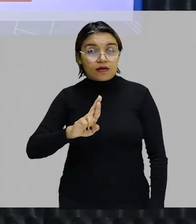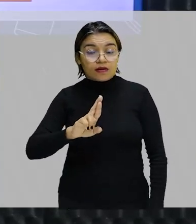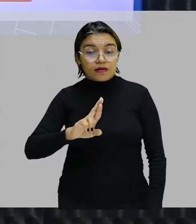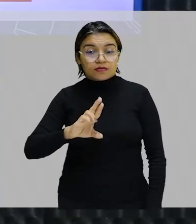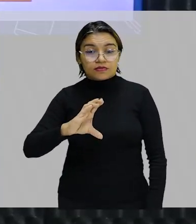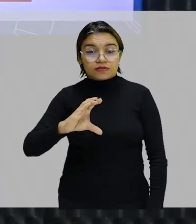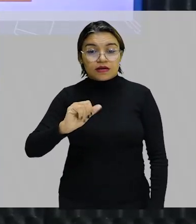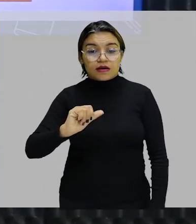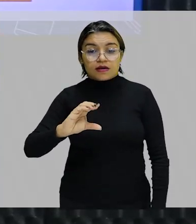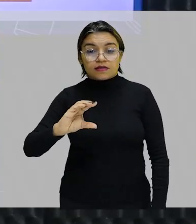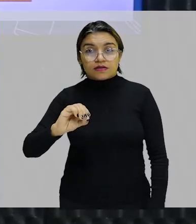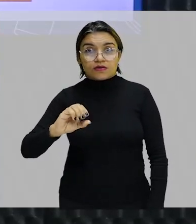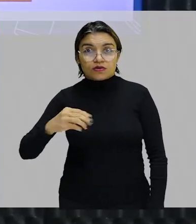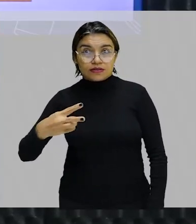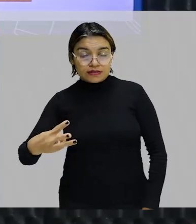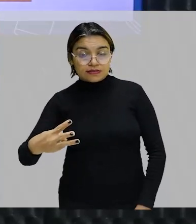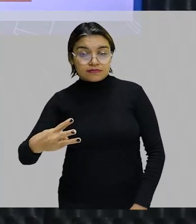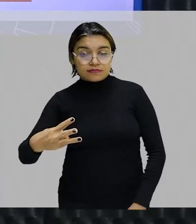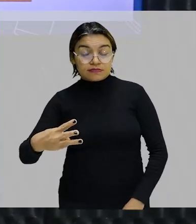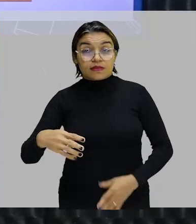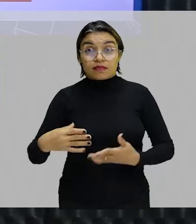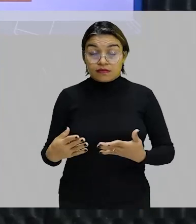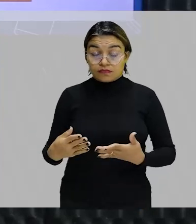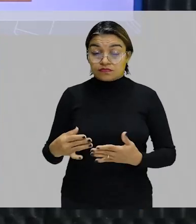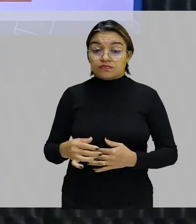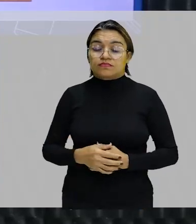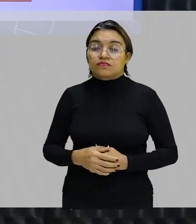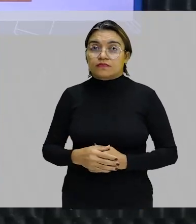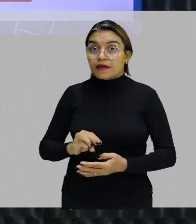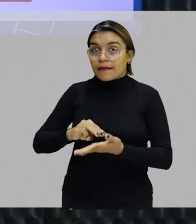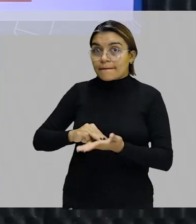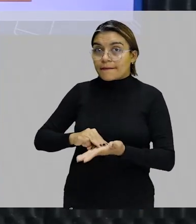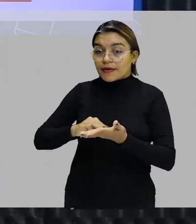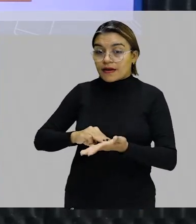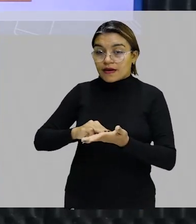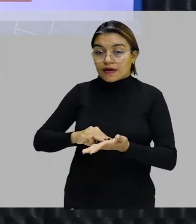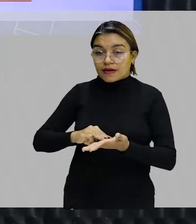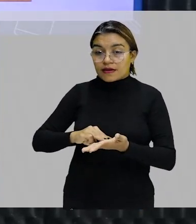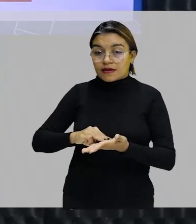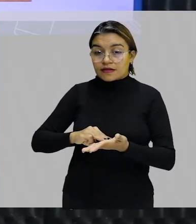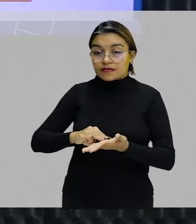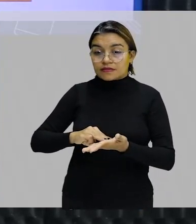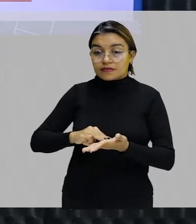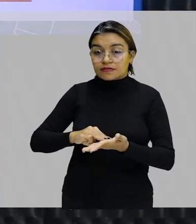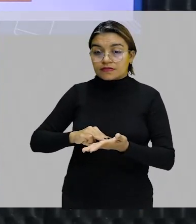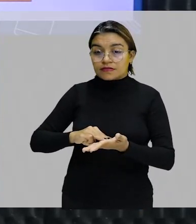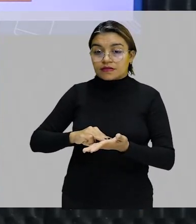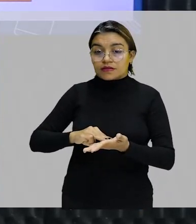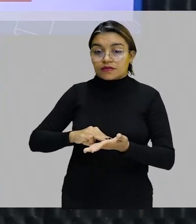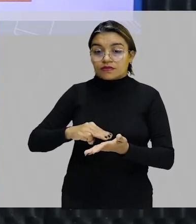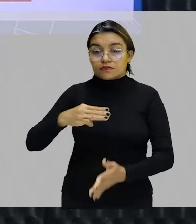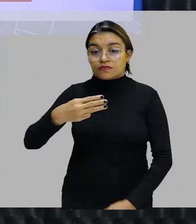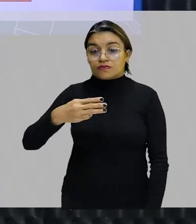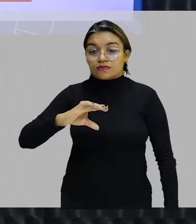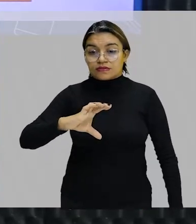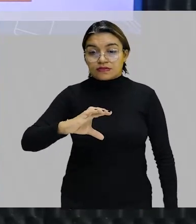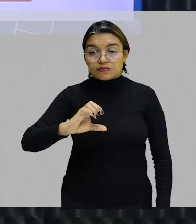cálcio, ok? Ou seja, eu vou pegar a massa do cálcio, que é 40, mais a massa do carbono, que é